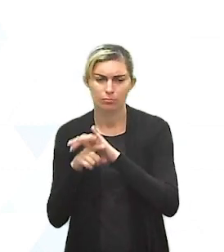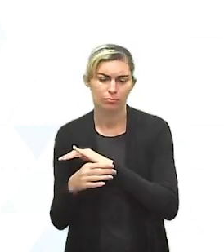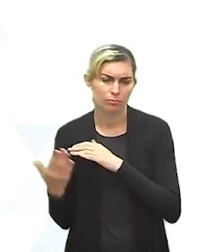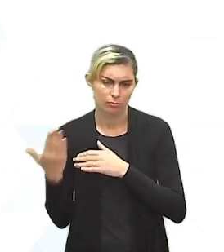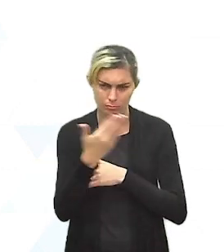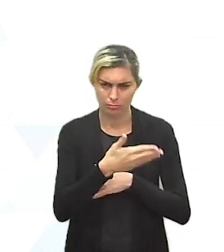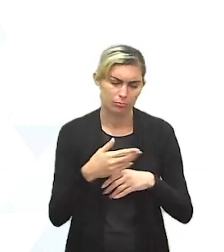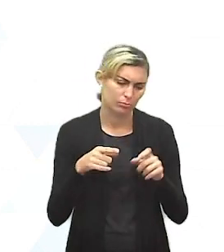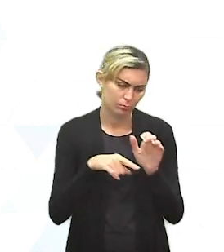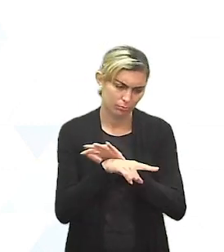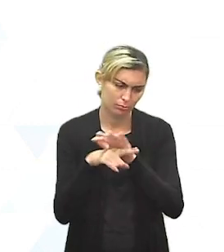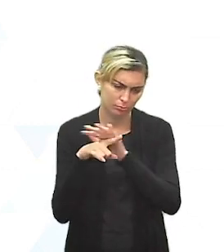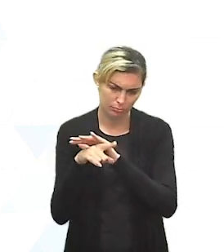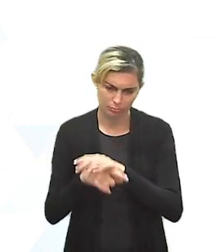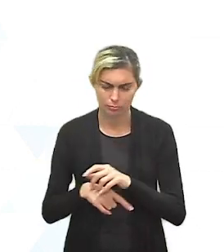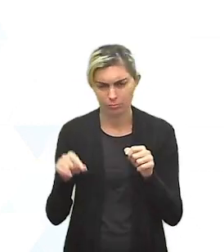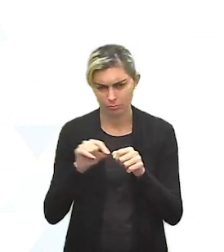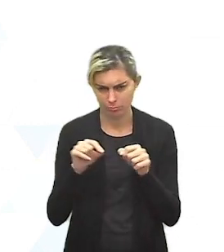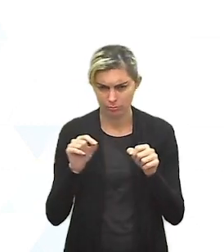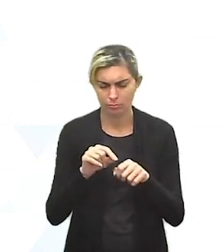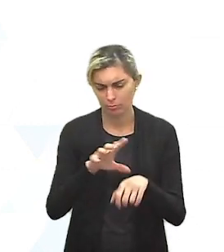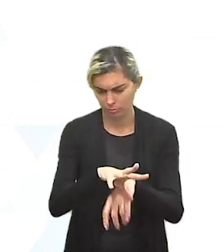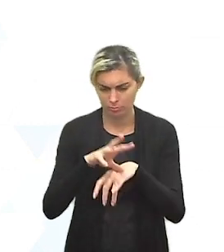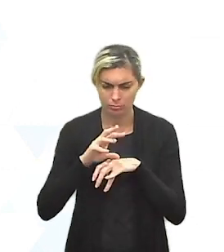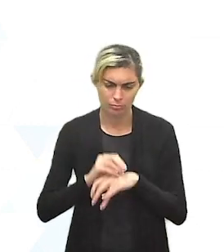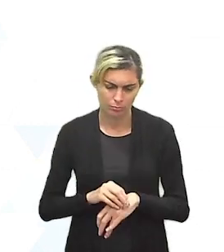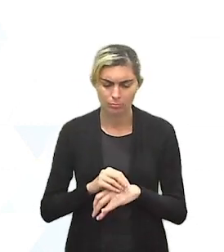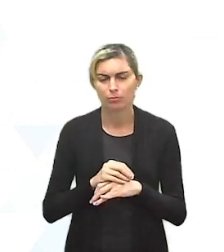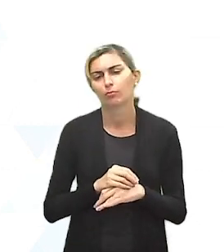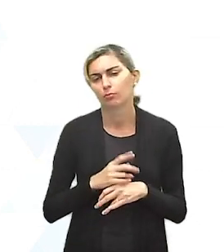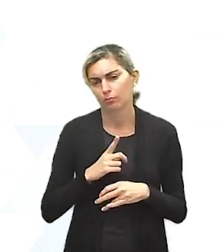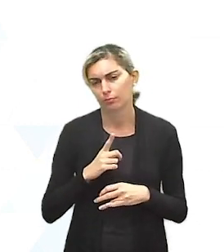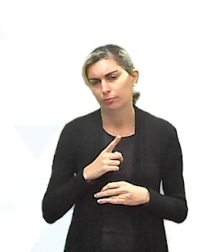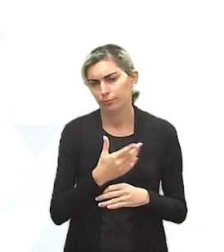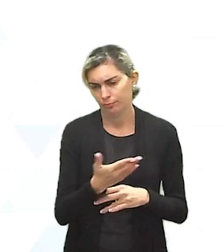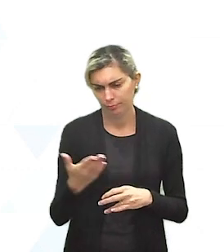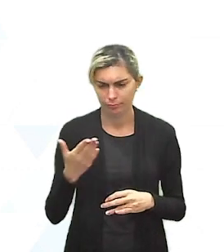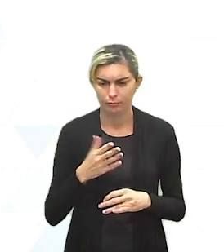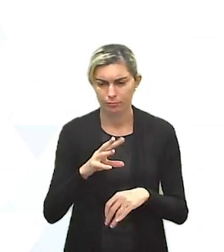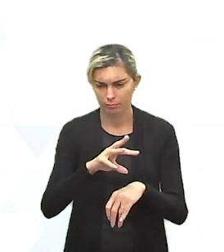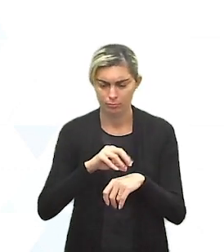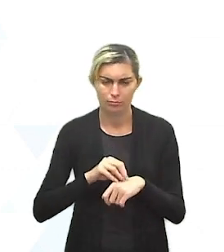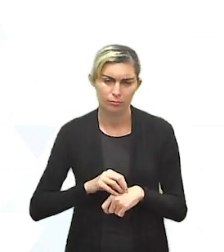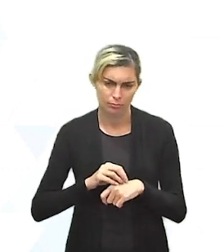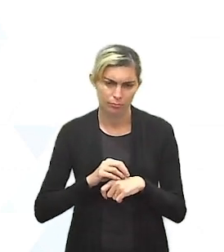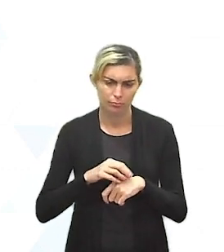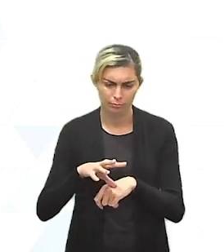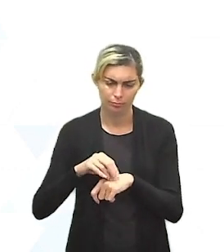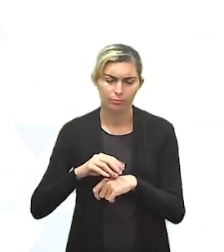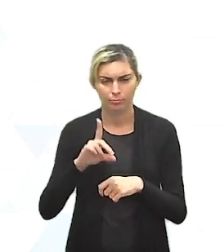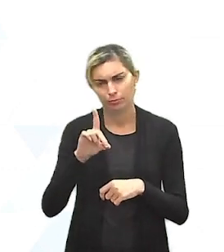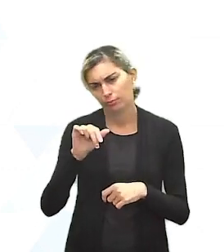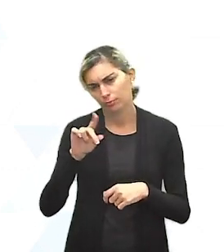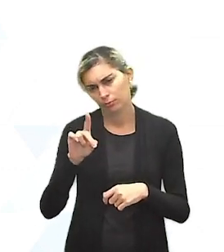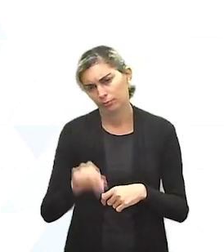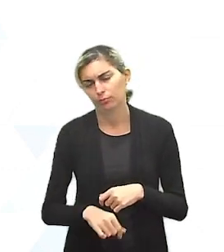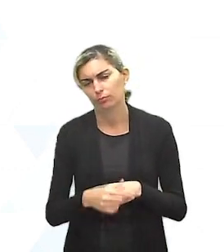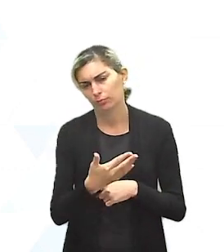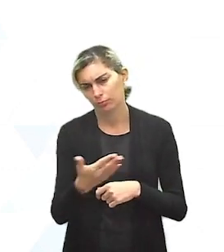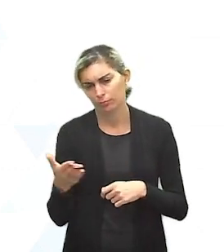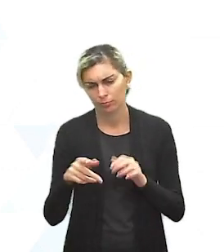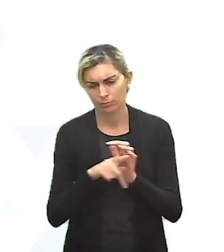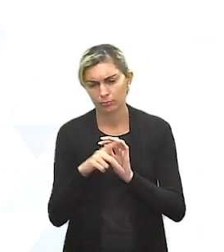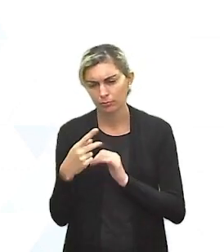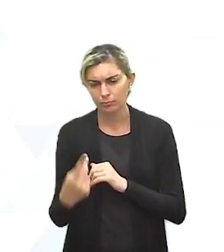até o laboratório, faz essa coleta, o laboratório faz essa coleta, ou seja, o laboratório está coletando seus dados e o